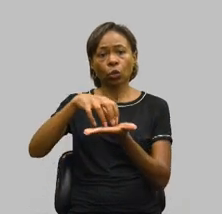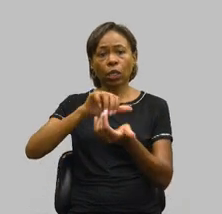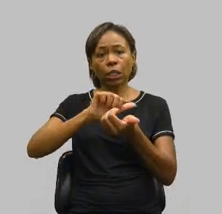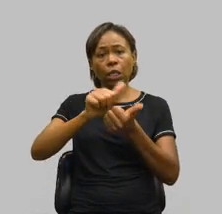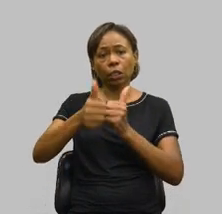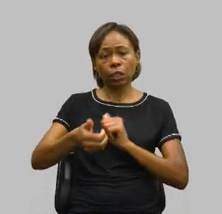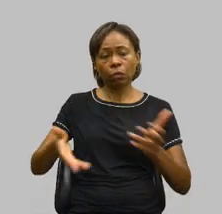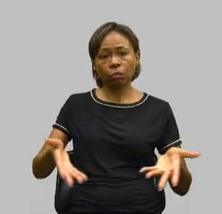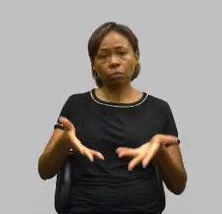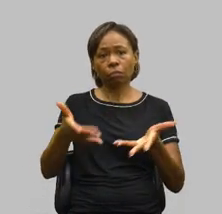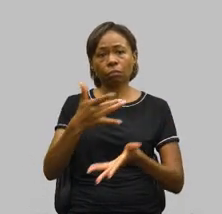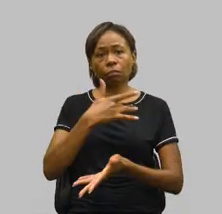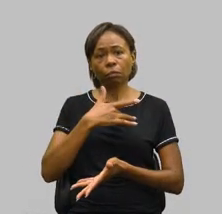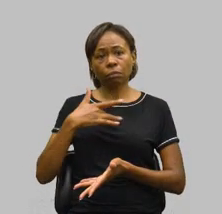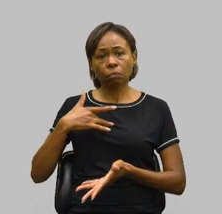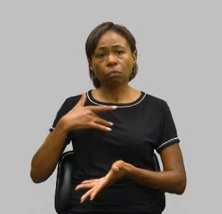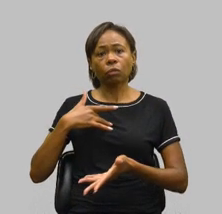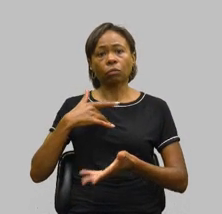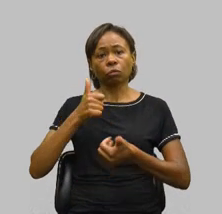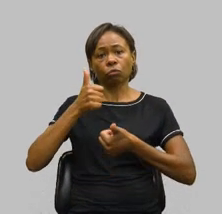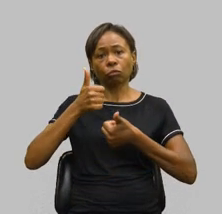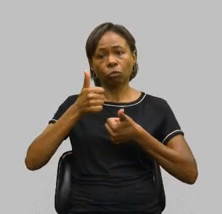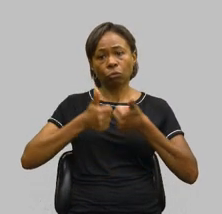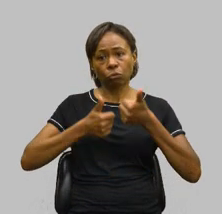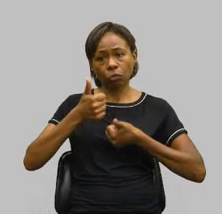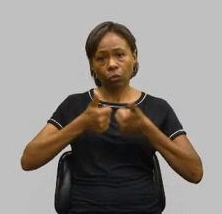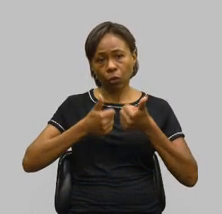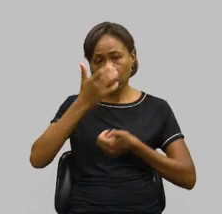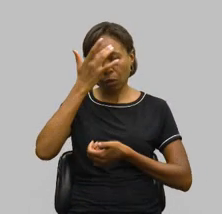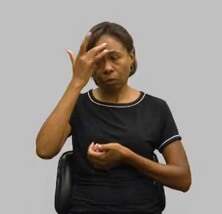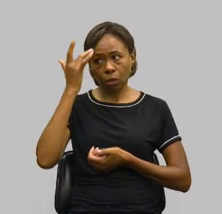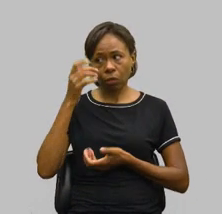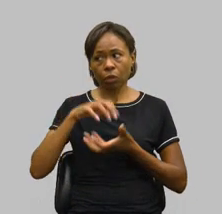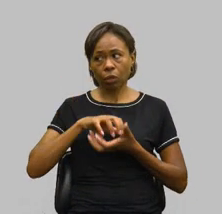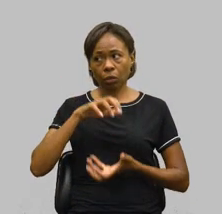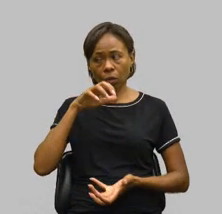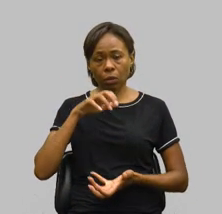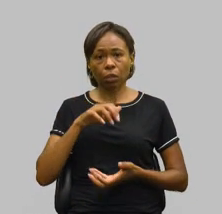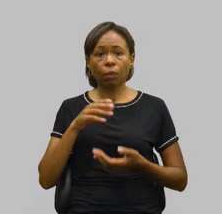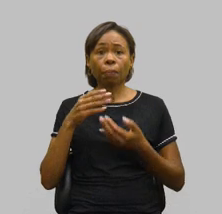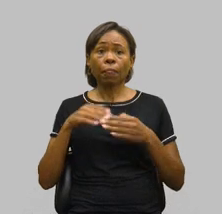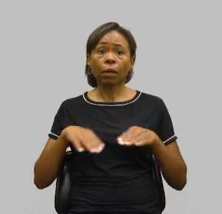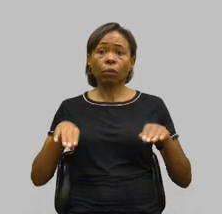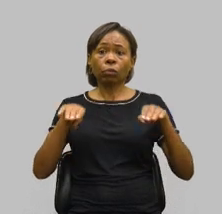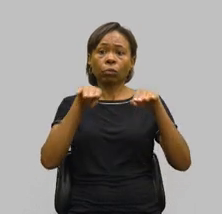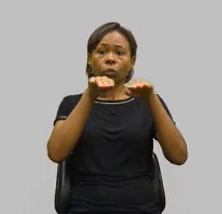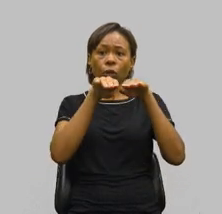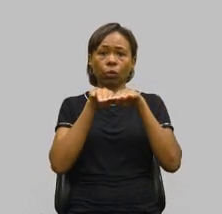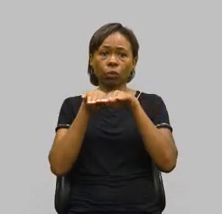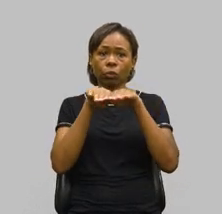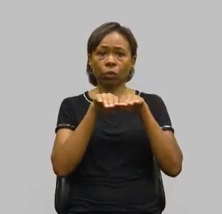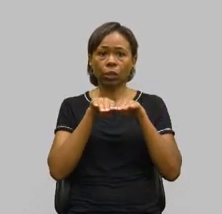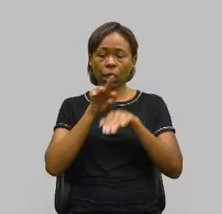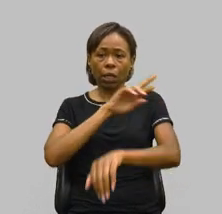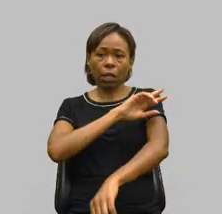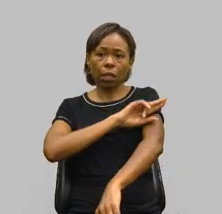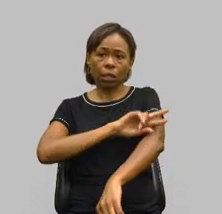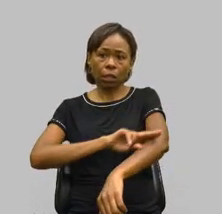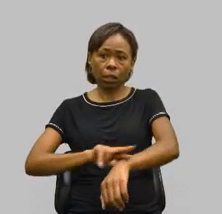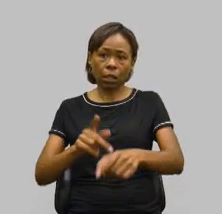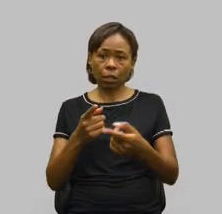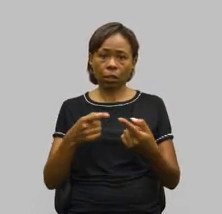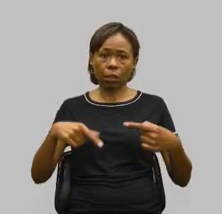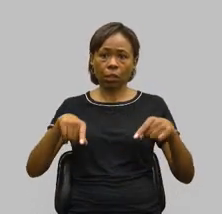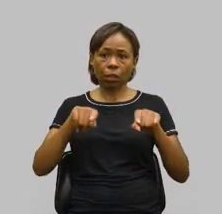o esporte da pessoa idosa em relação à igualdade racial eh nós obtivemos um convênio com o ministério da